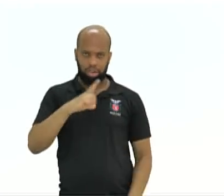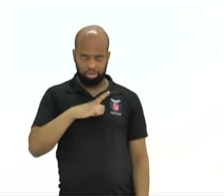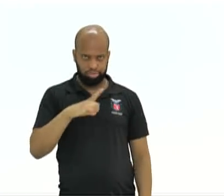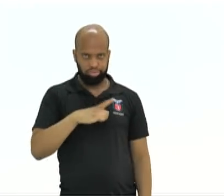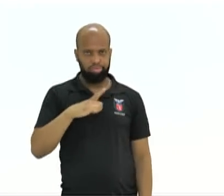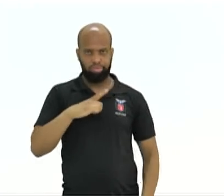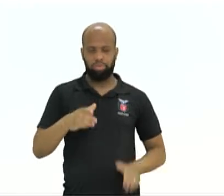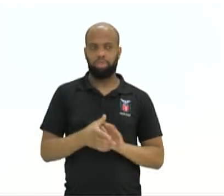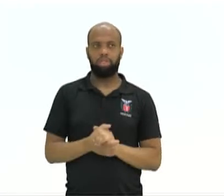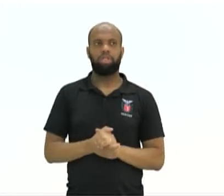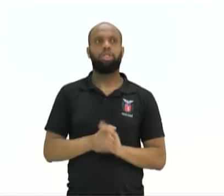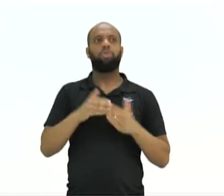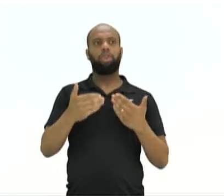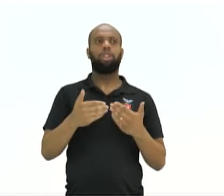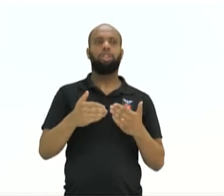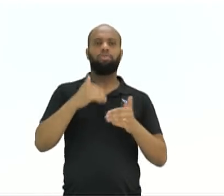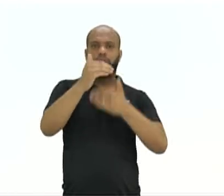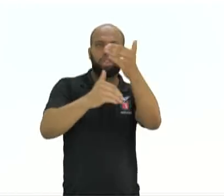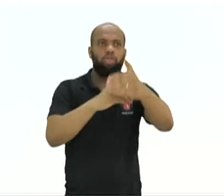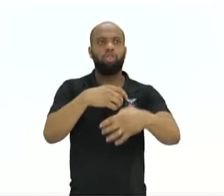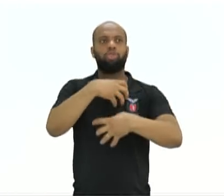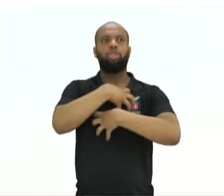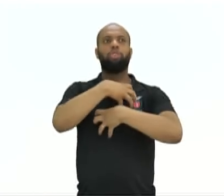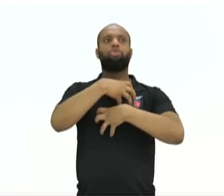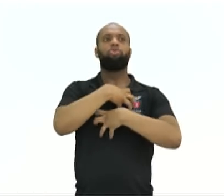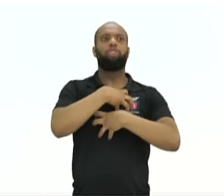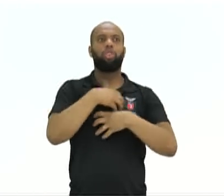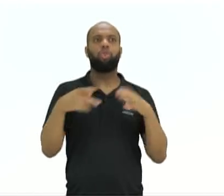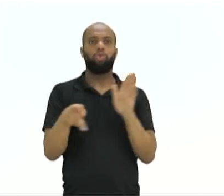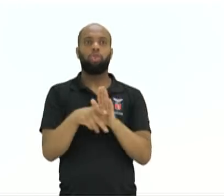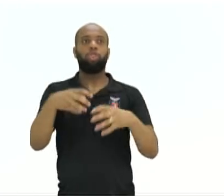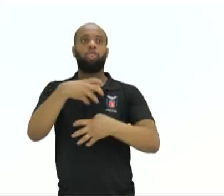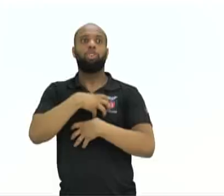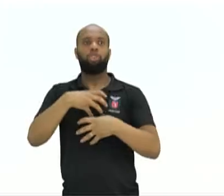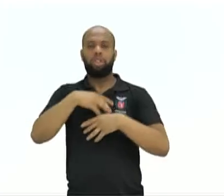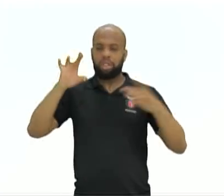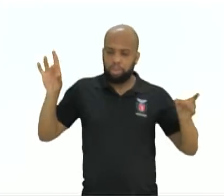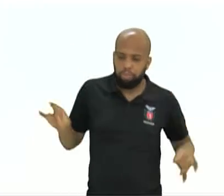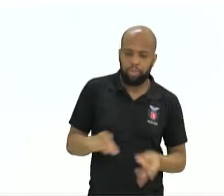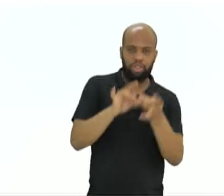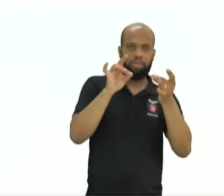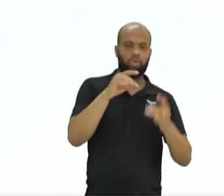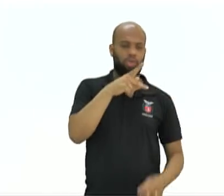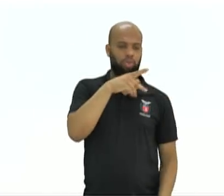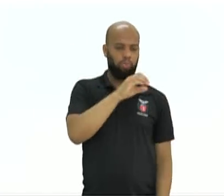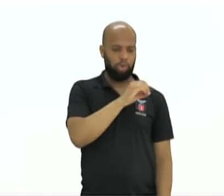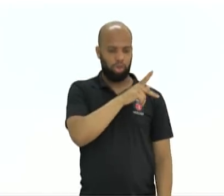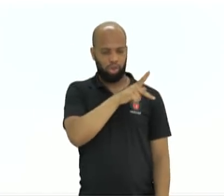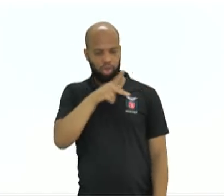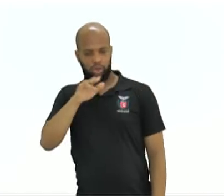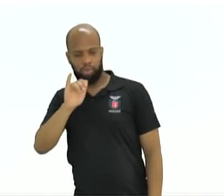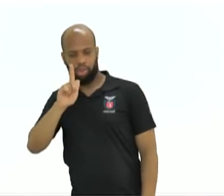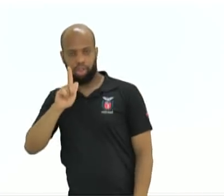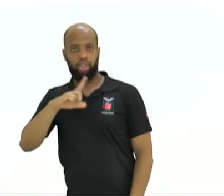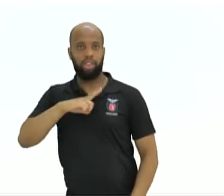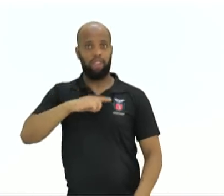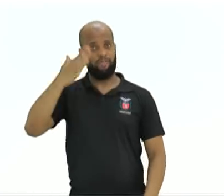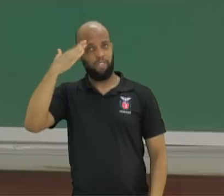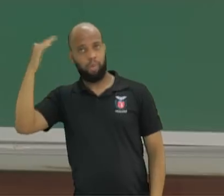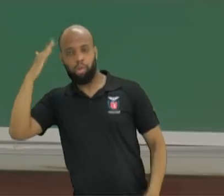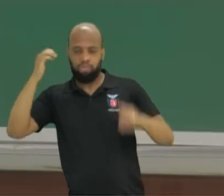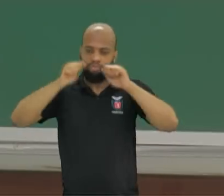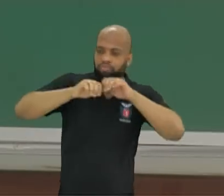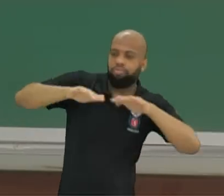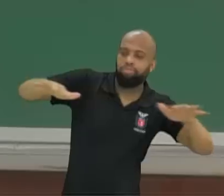e Compton, desenvolveram seu estilo e passos próprios do popping. Né? Ele começou a ficar popular